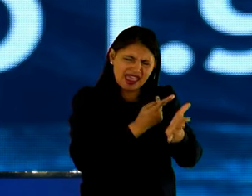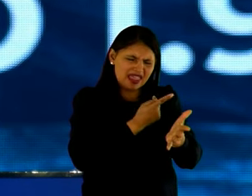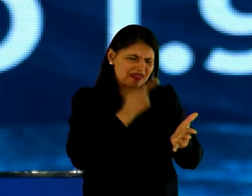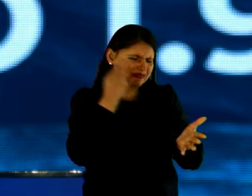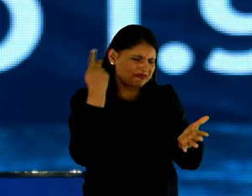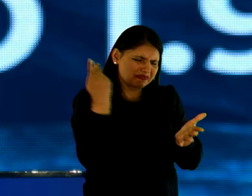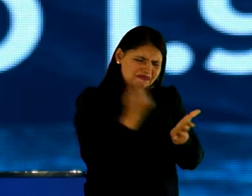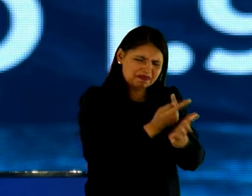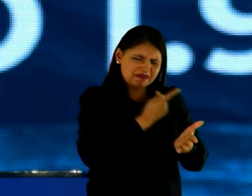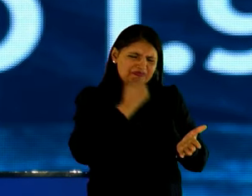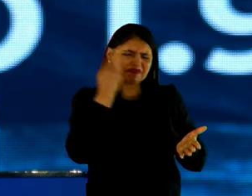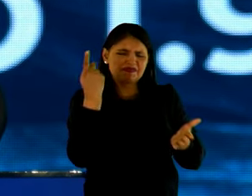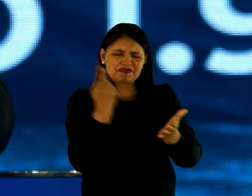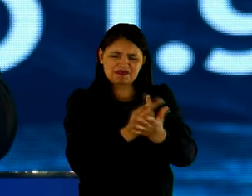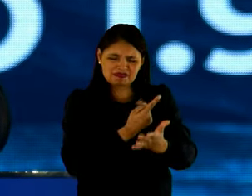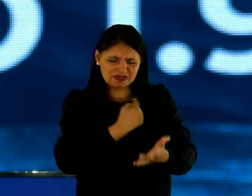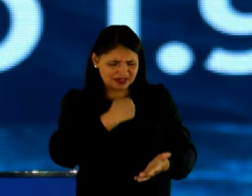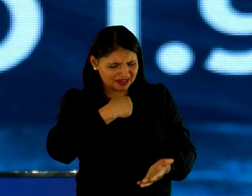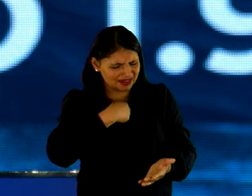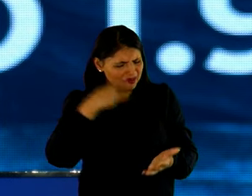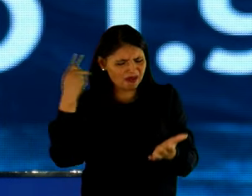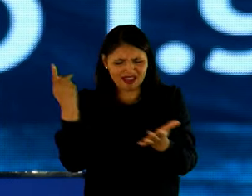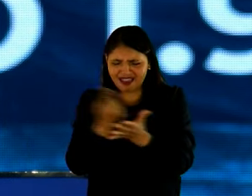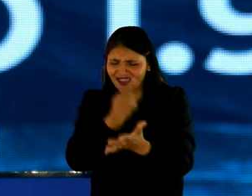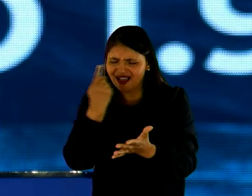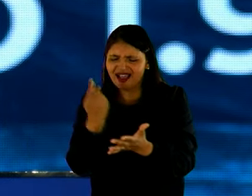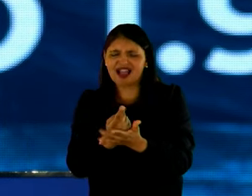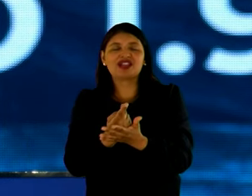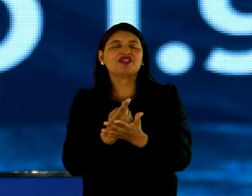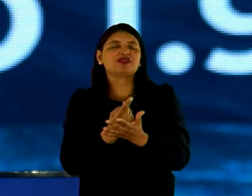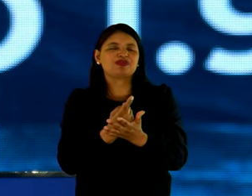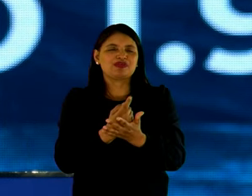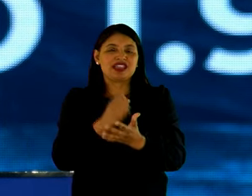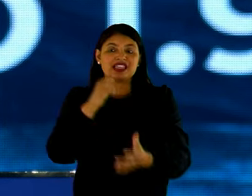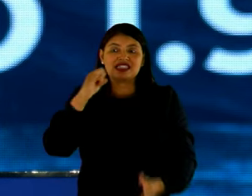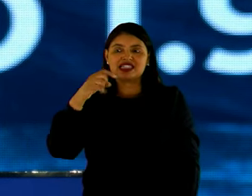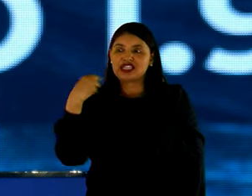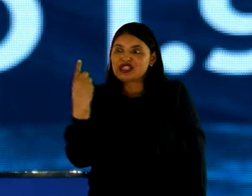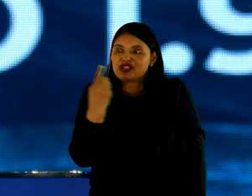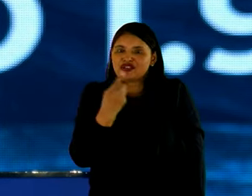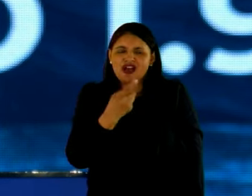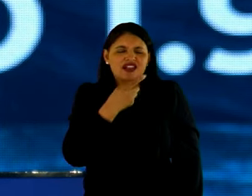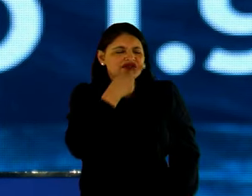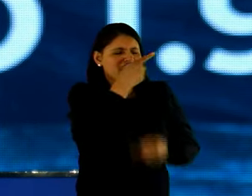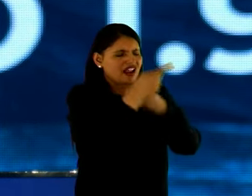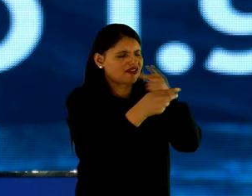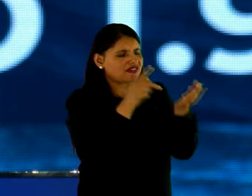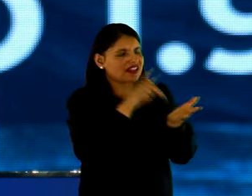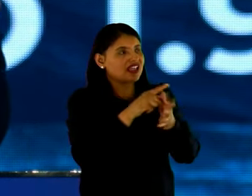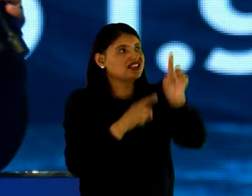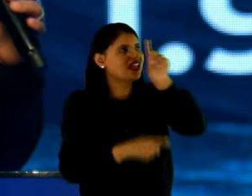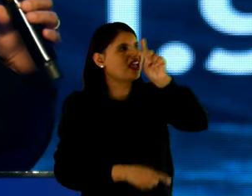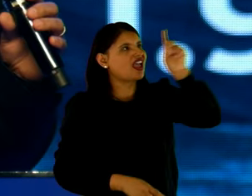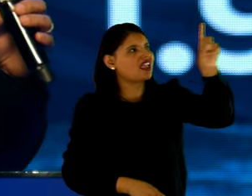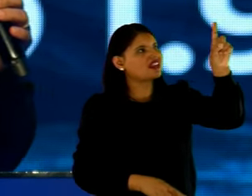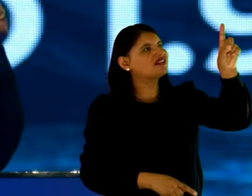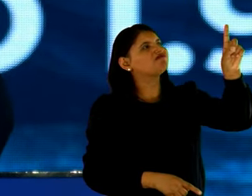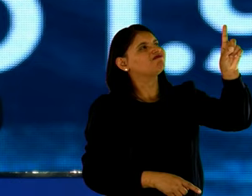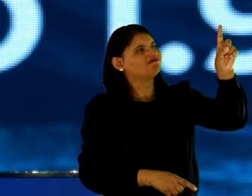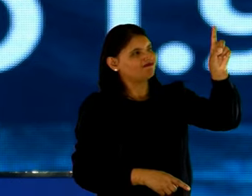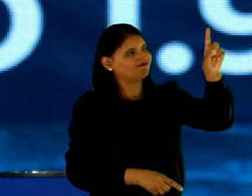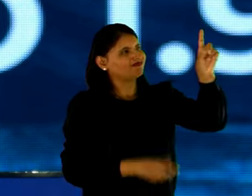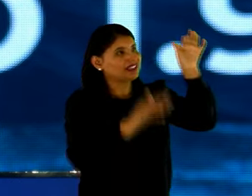Ele é fiel para te perdoar e para te purificar, como se você nunca